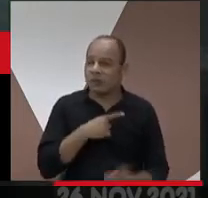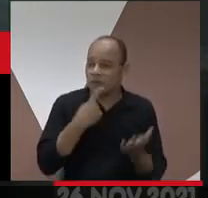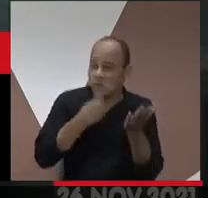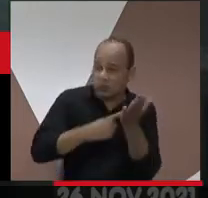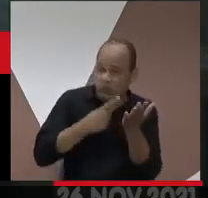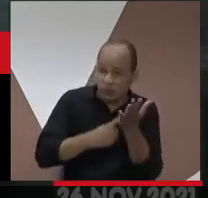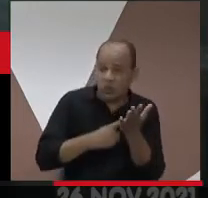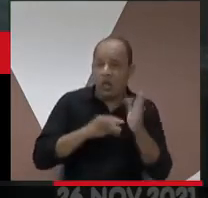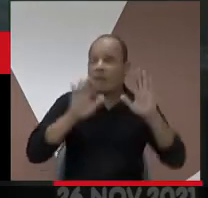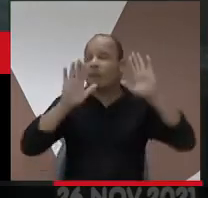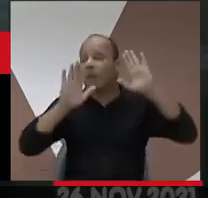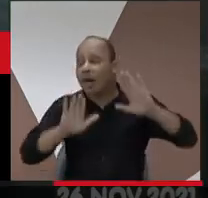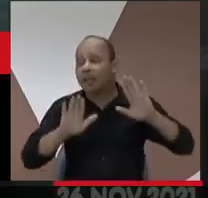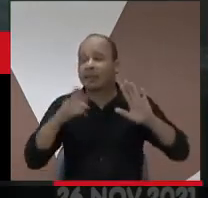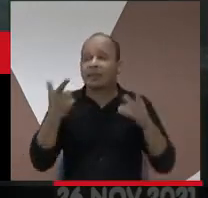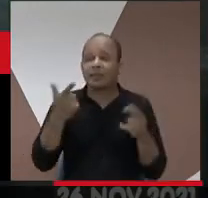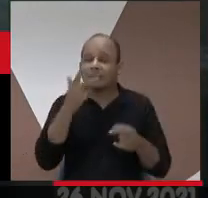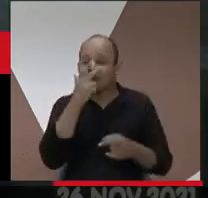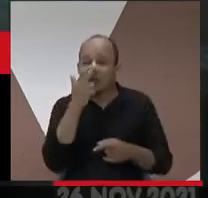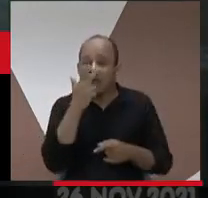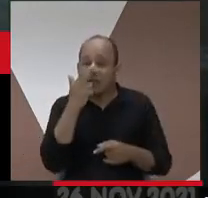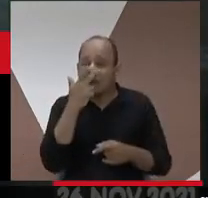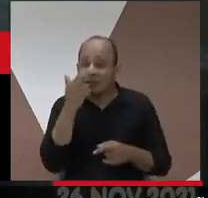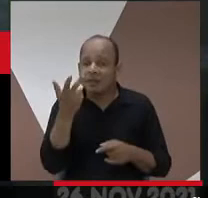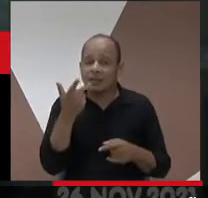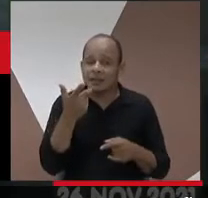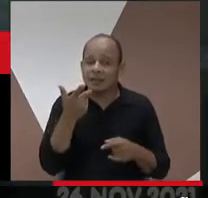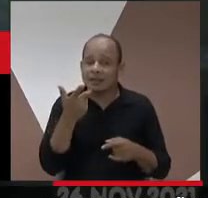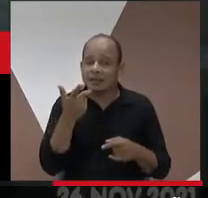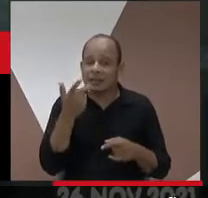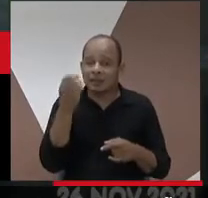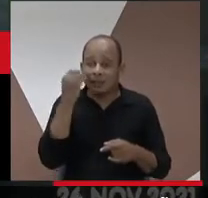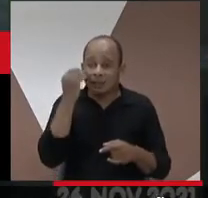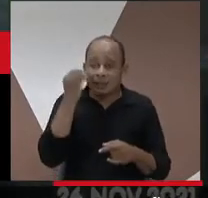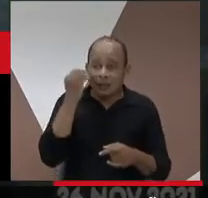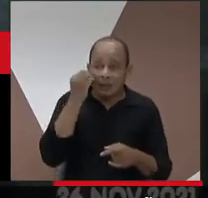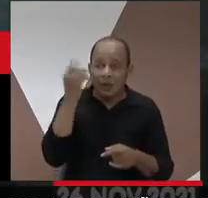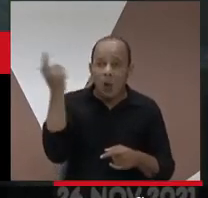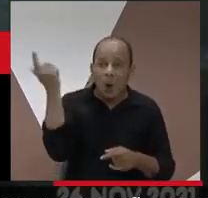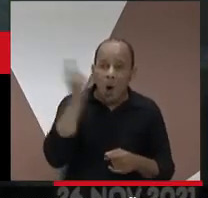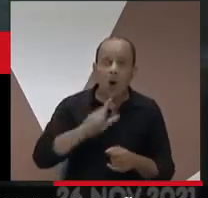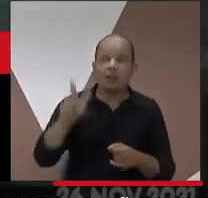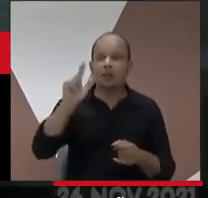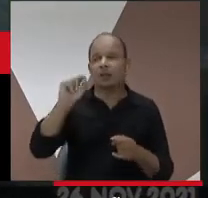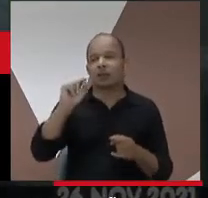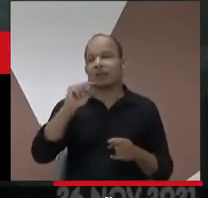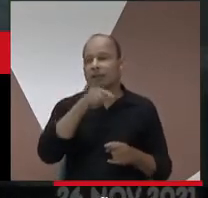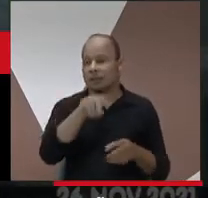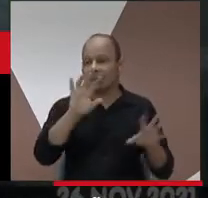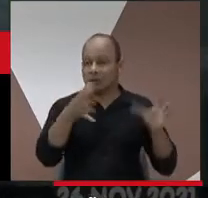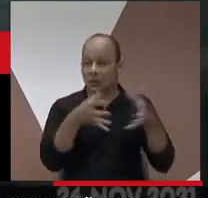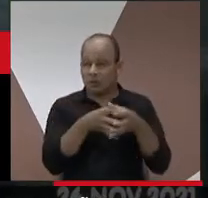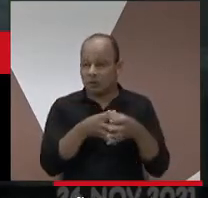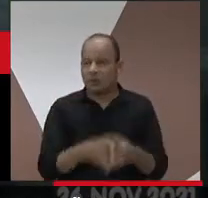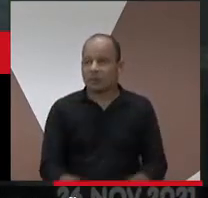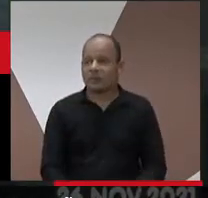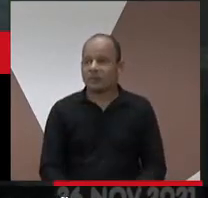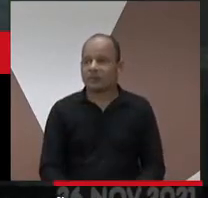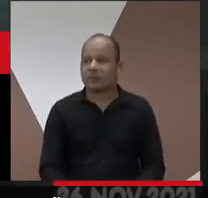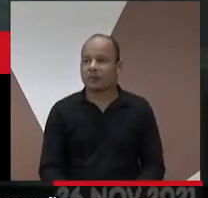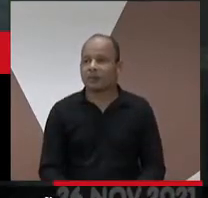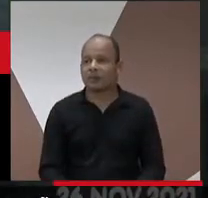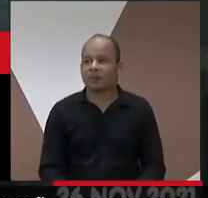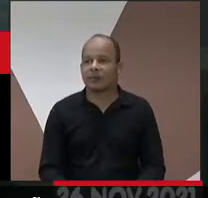infiltração, à detenção do poder desses grupos. Mas aqui estamos, é necessário dizer tudo isso,